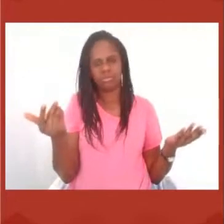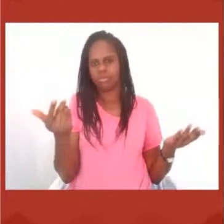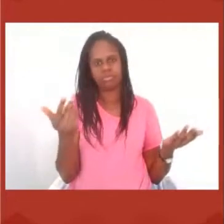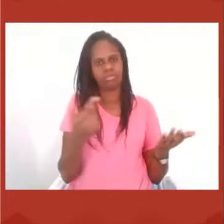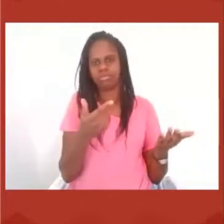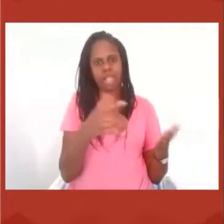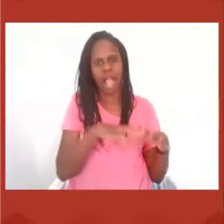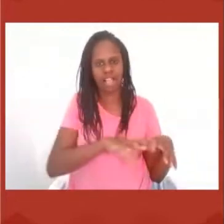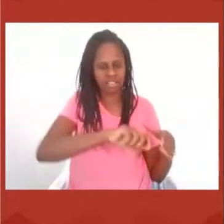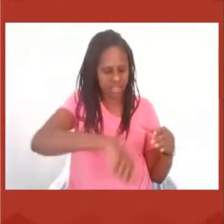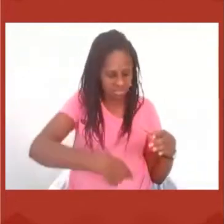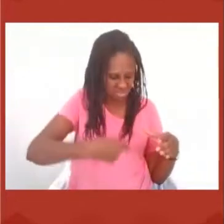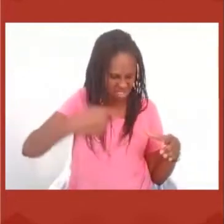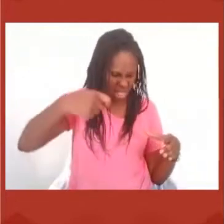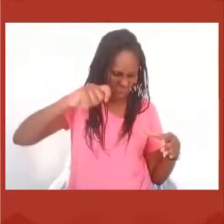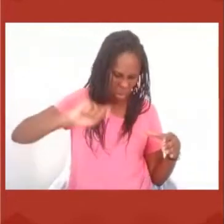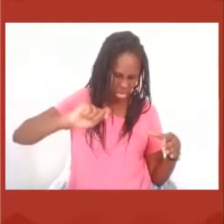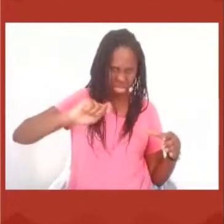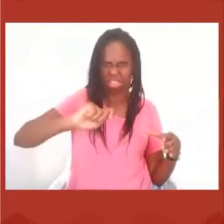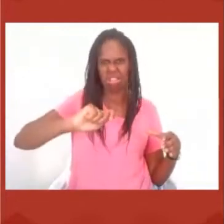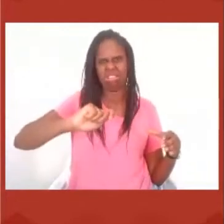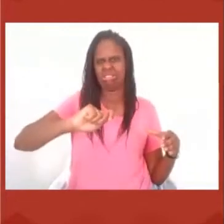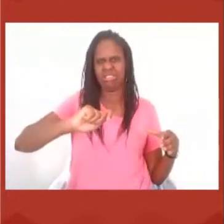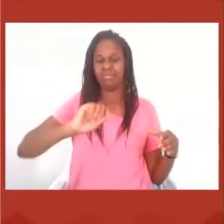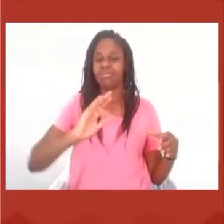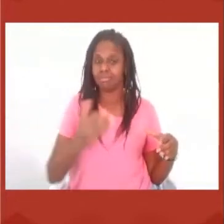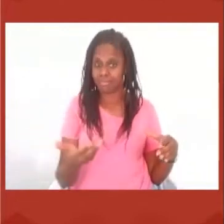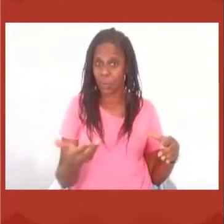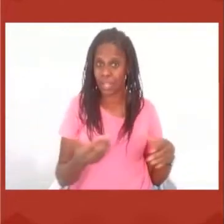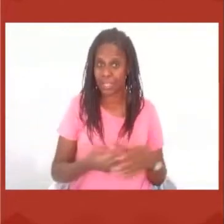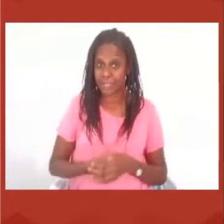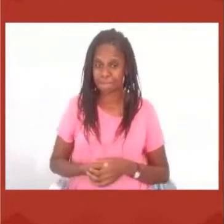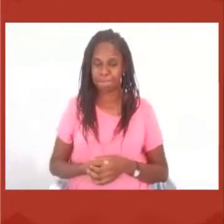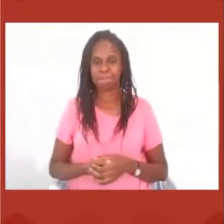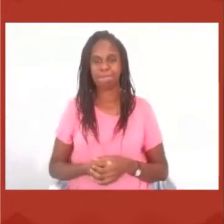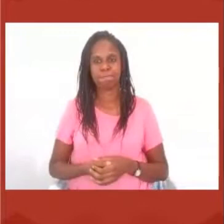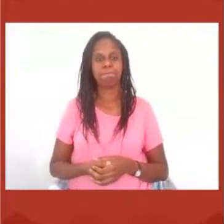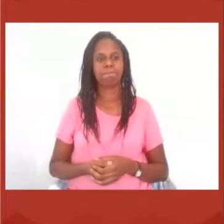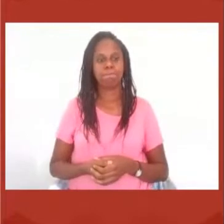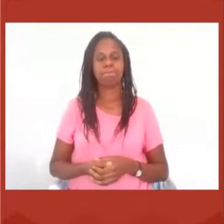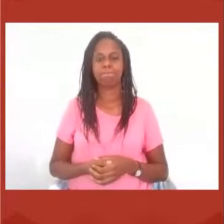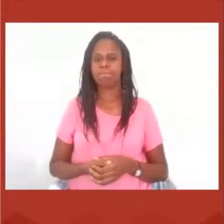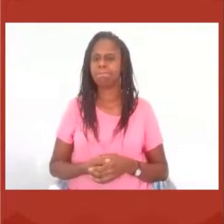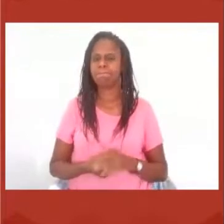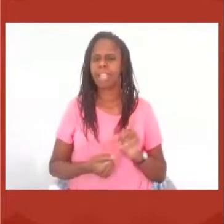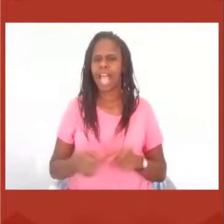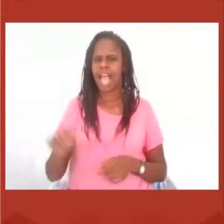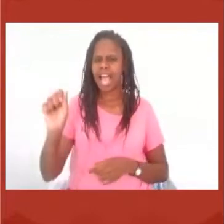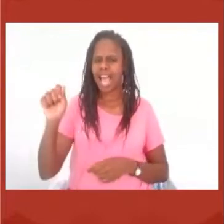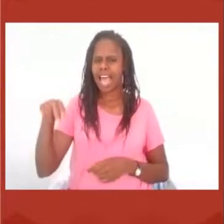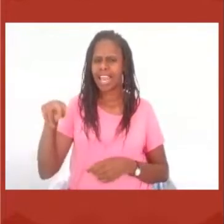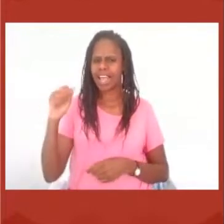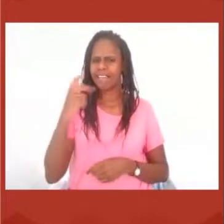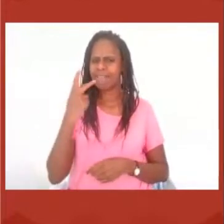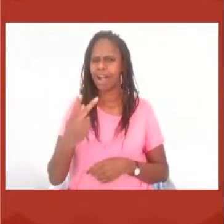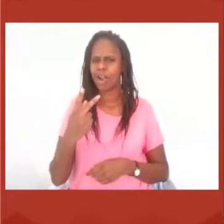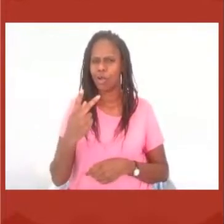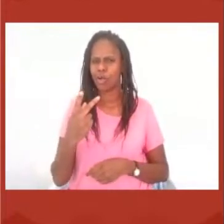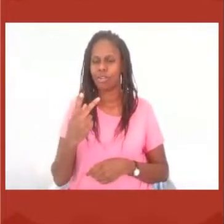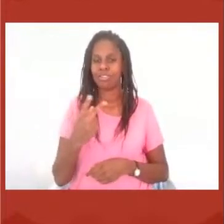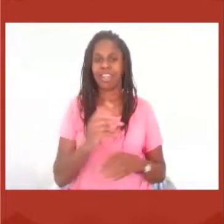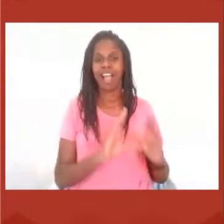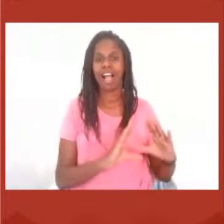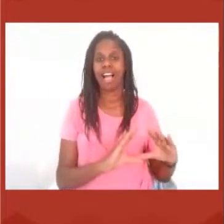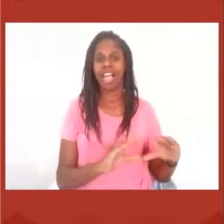É isso. Então, assim... Algo interessante na fala da Ana para o nosso problema.